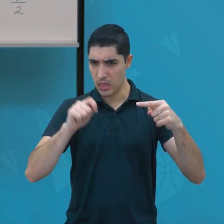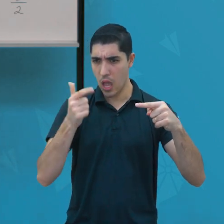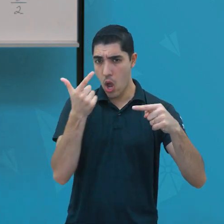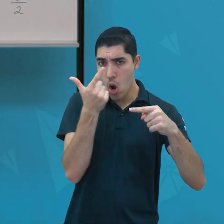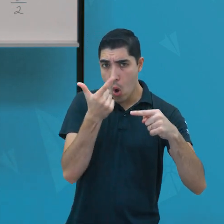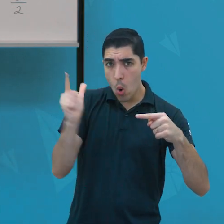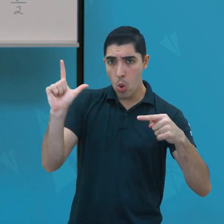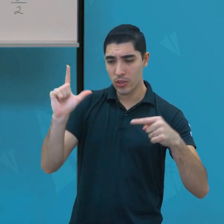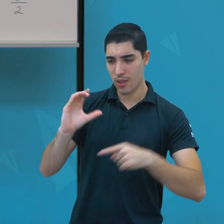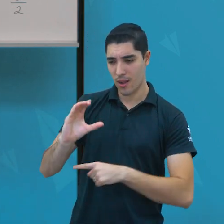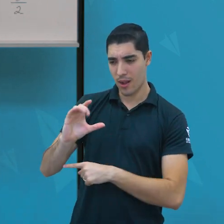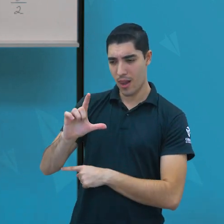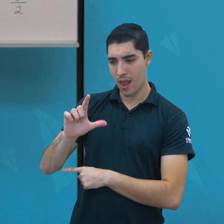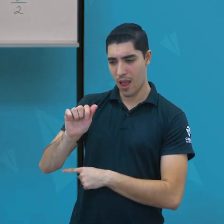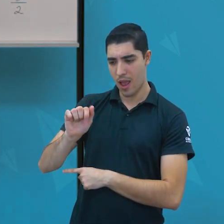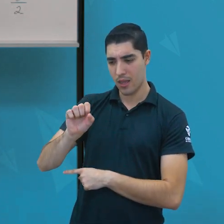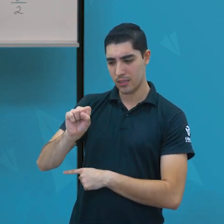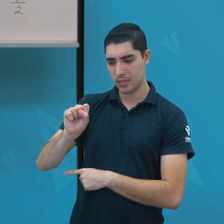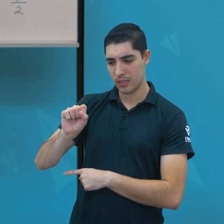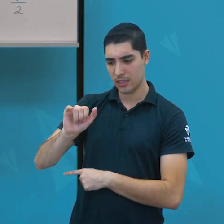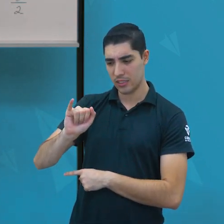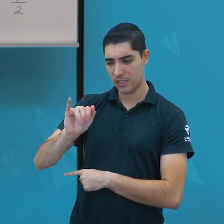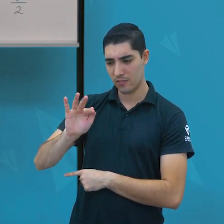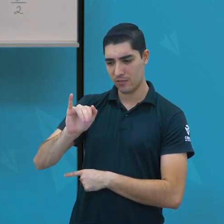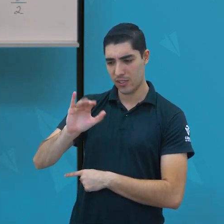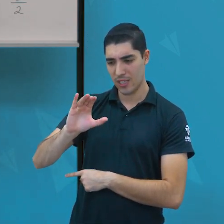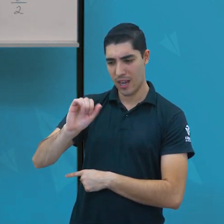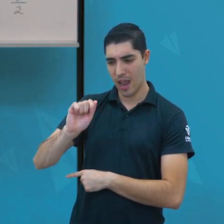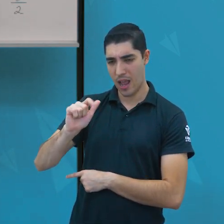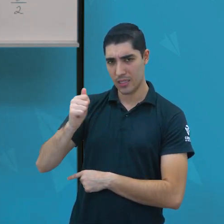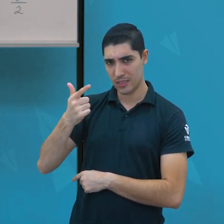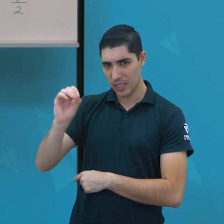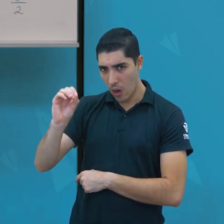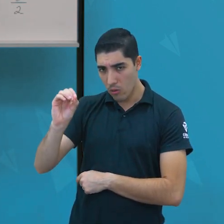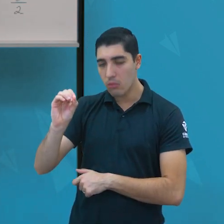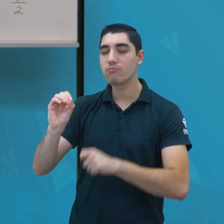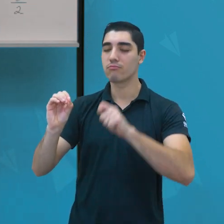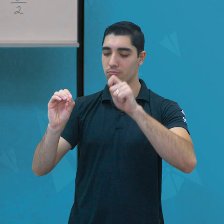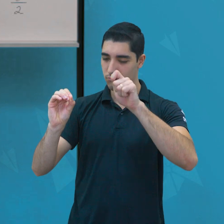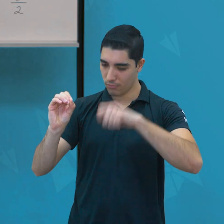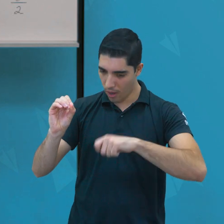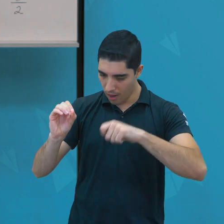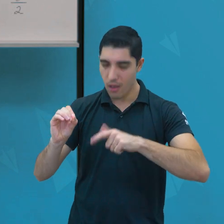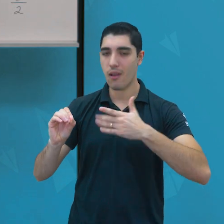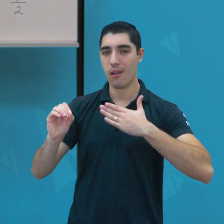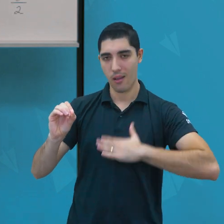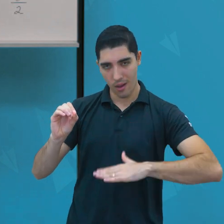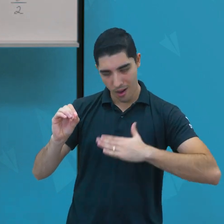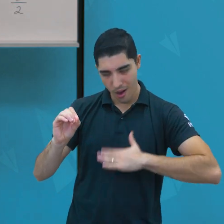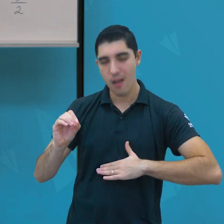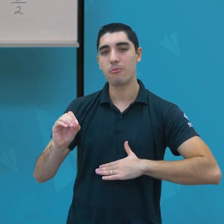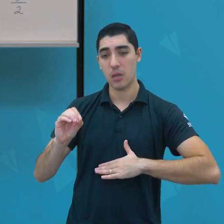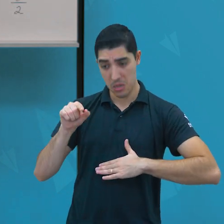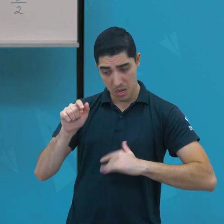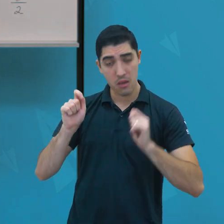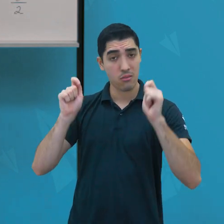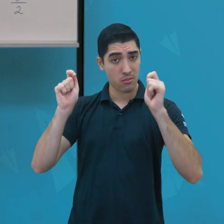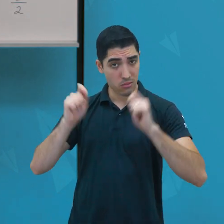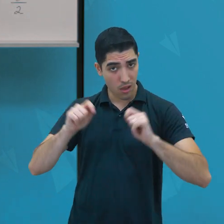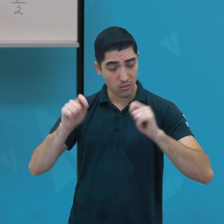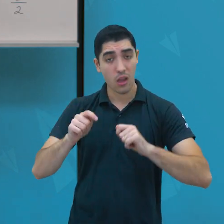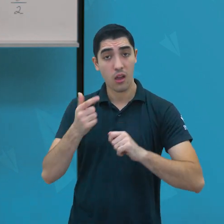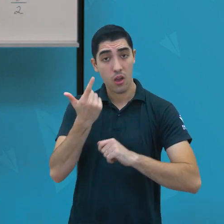mais de uma classificação. Então, fique tranquilo nisso, tá? Uma fração pode ter